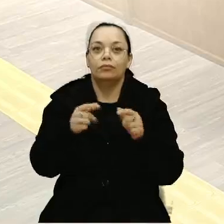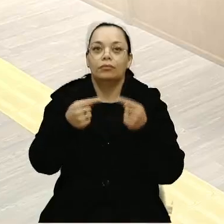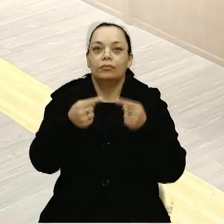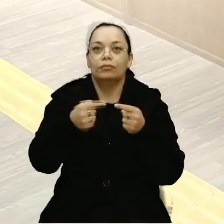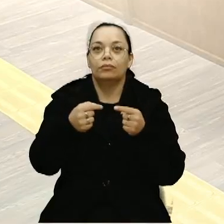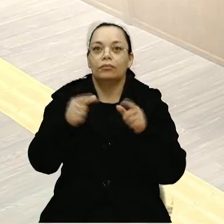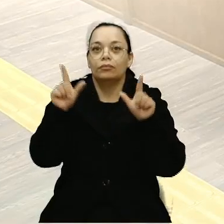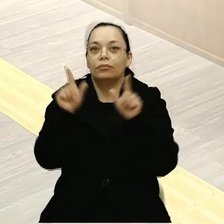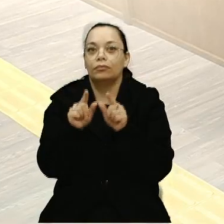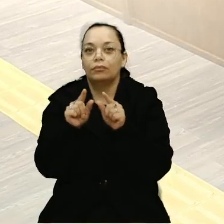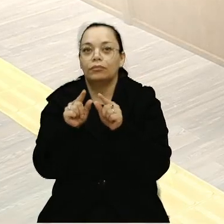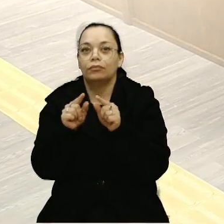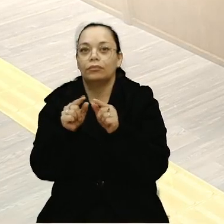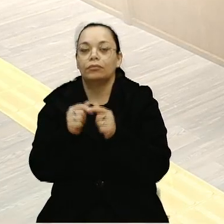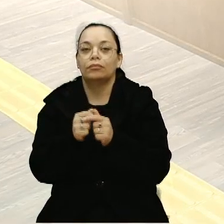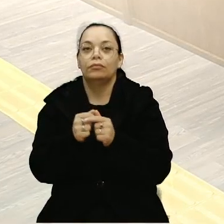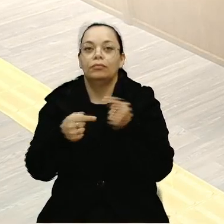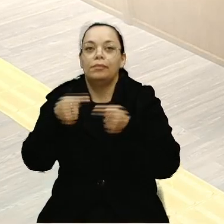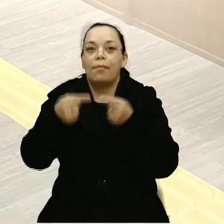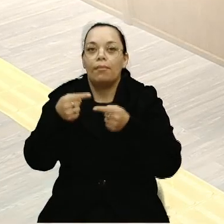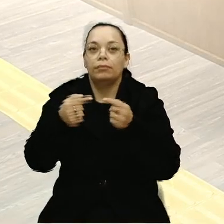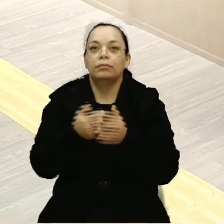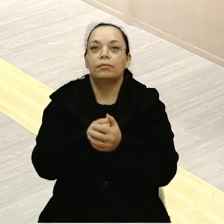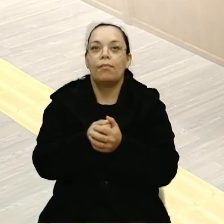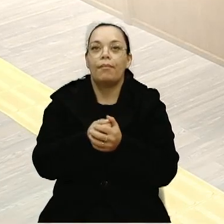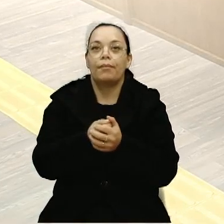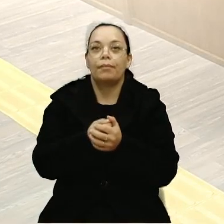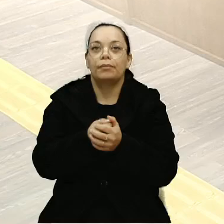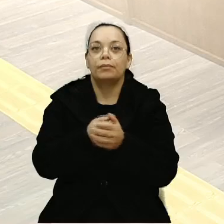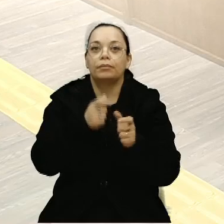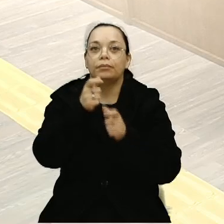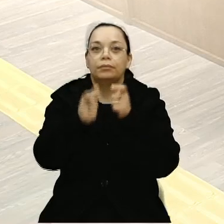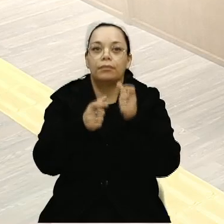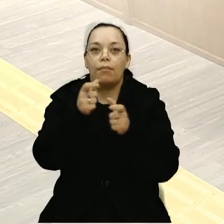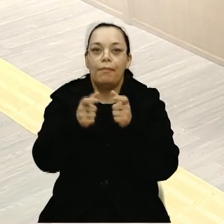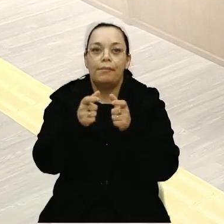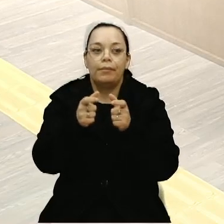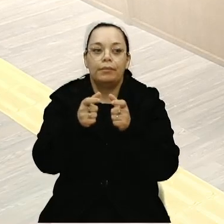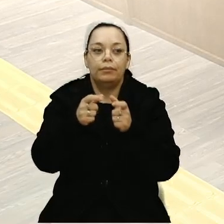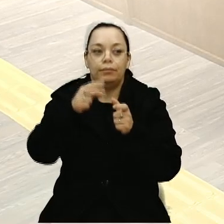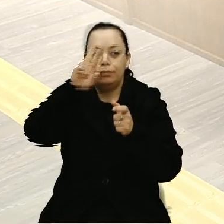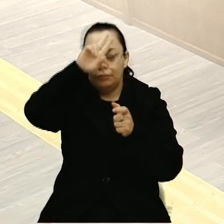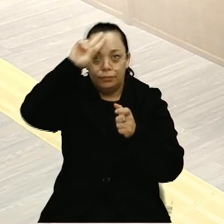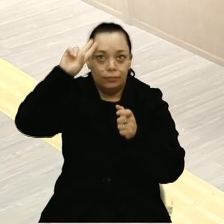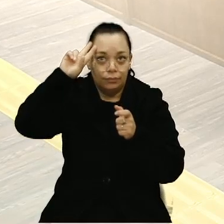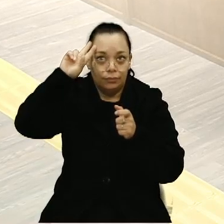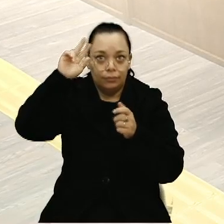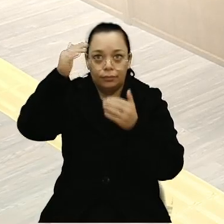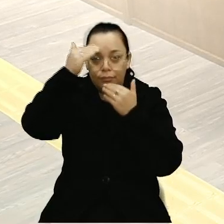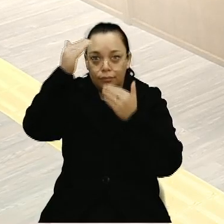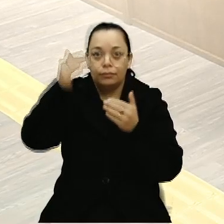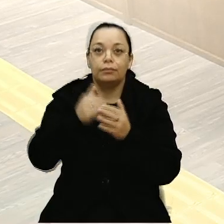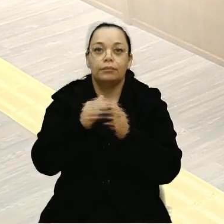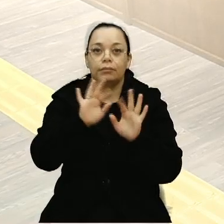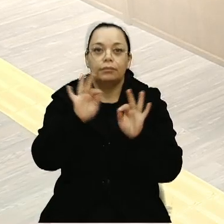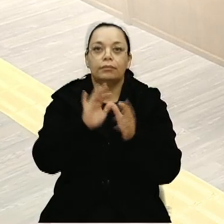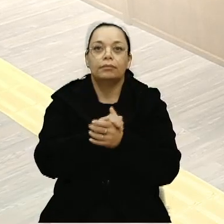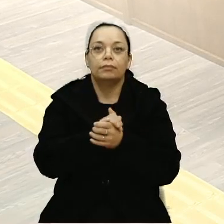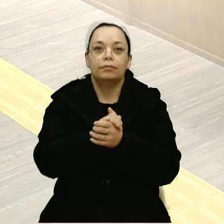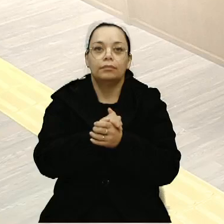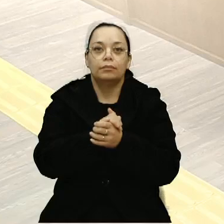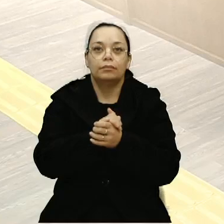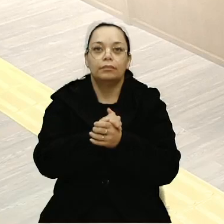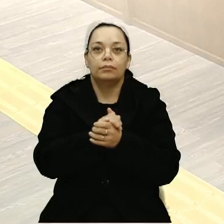pequeno expediente. Com a palavra, o vereador Juliano Valim. Agradece e abre mão. Vereadora Gladys